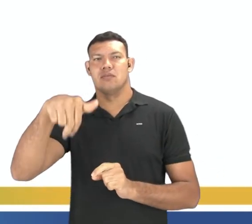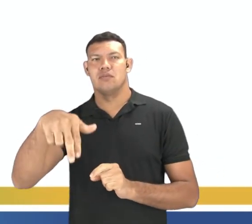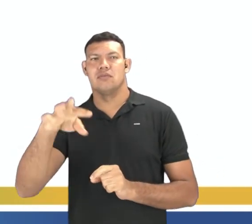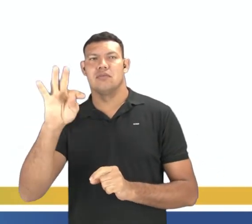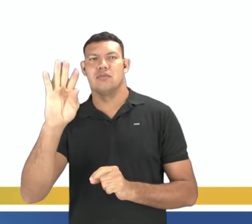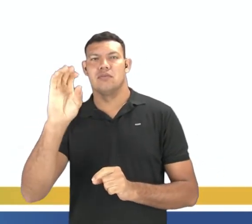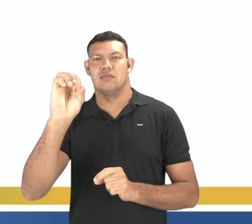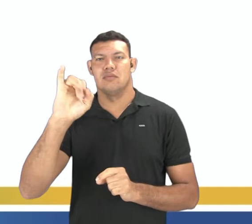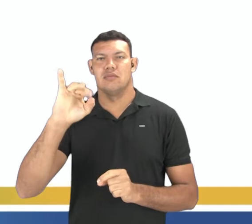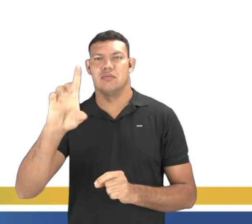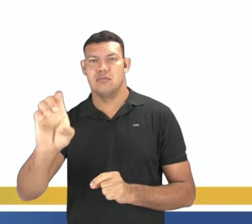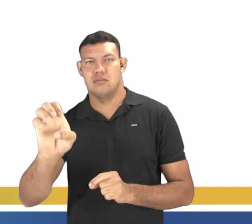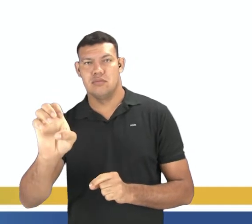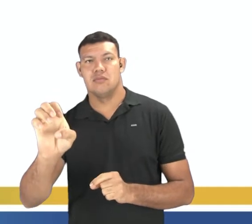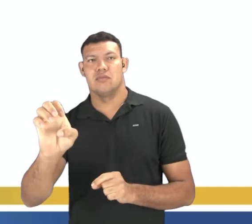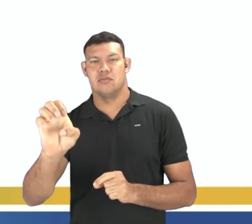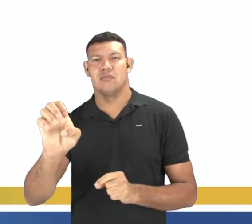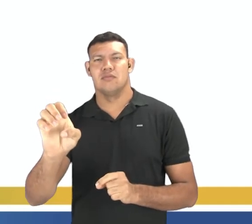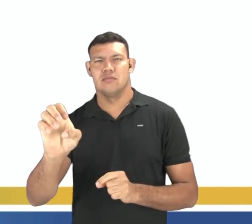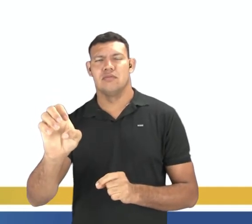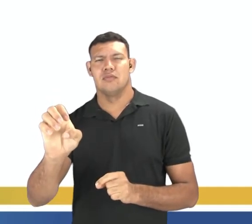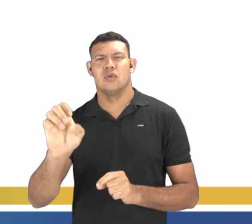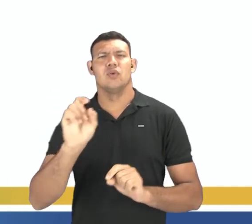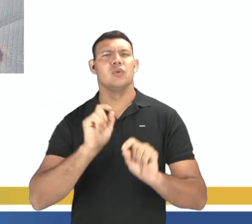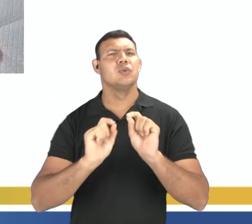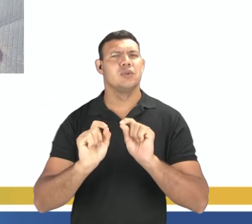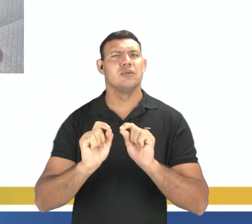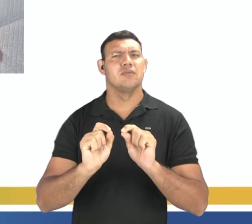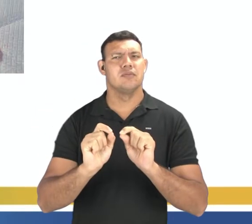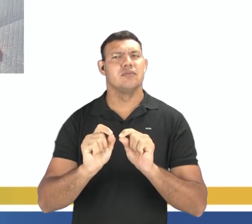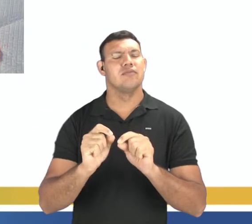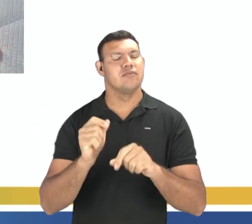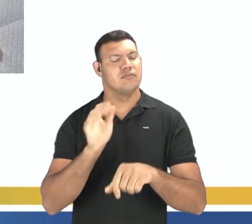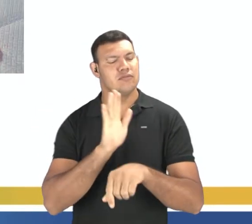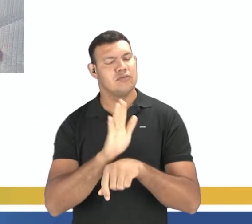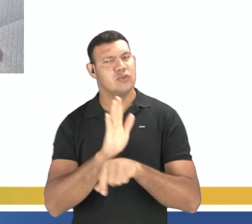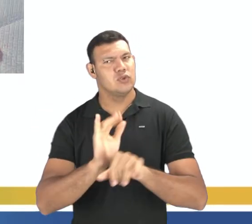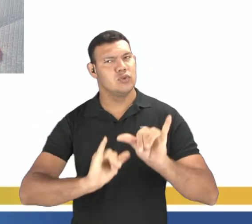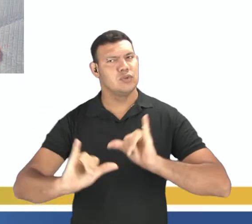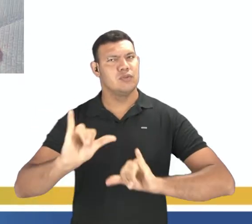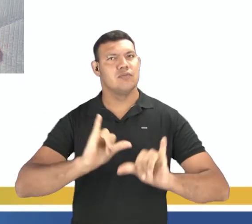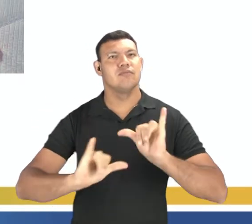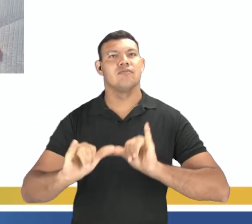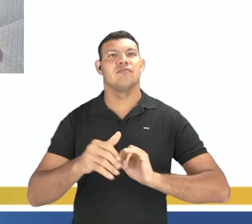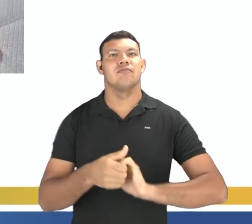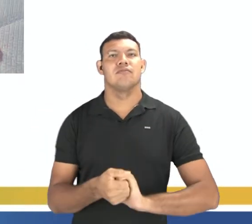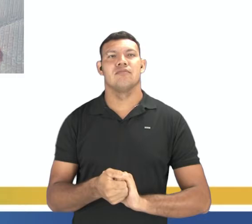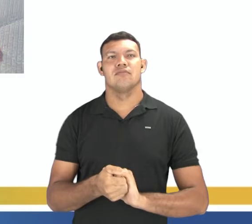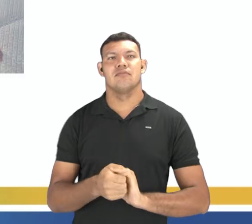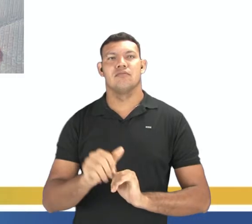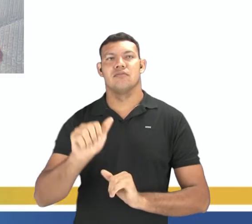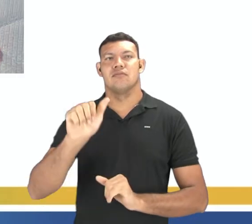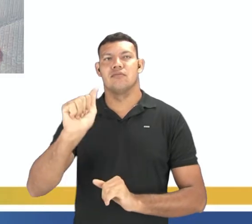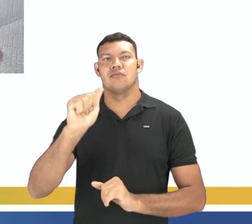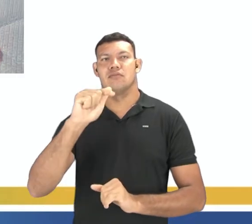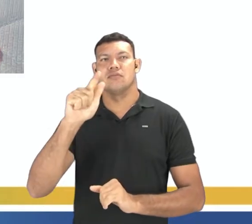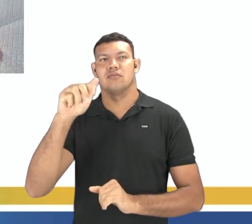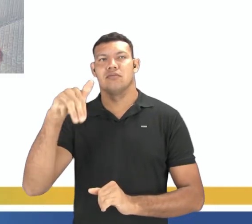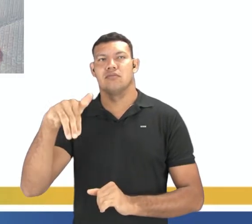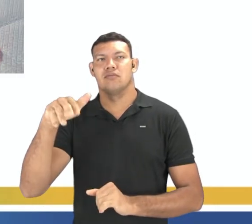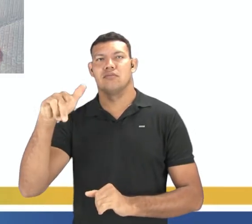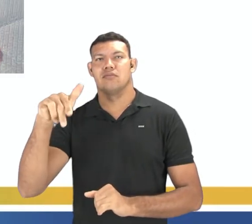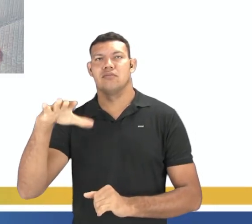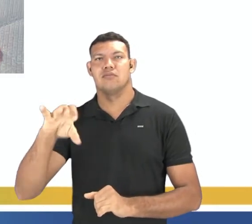embrião de substâncias que precisam ser destacadas. O ânio, ele também é semelhante a